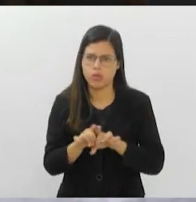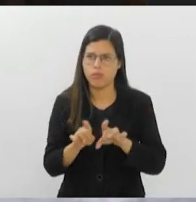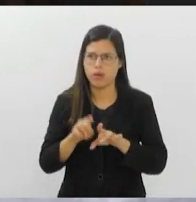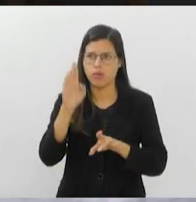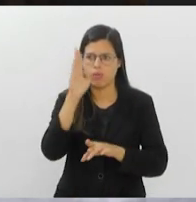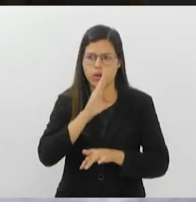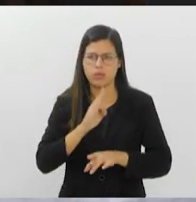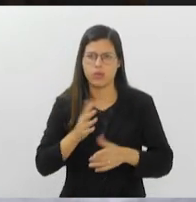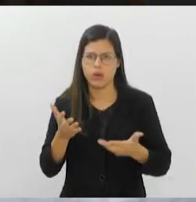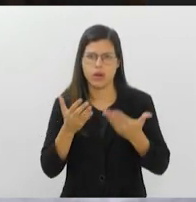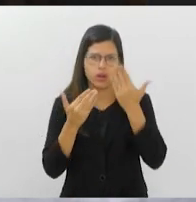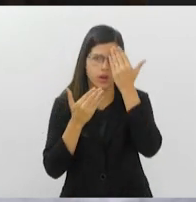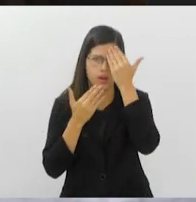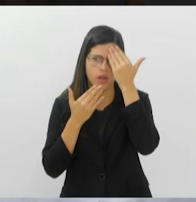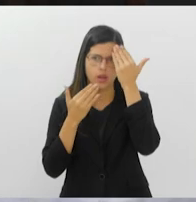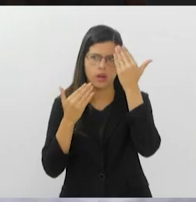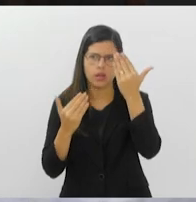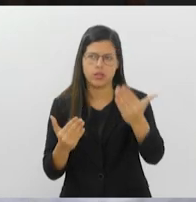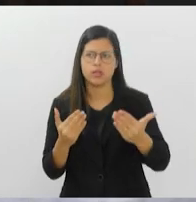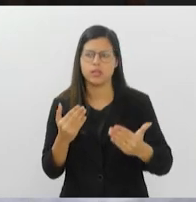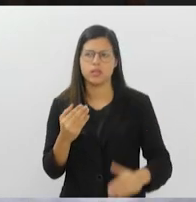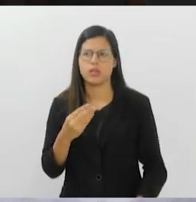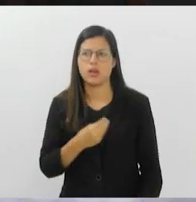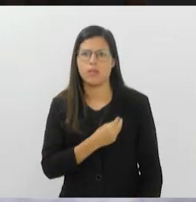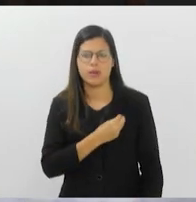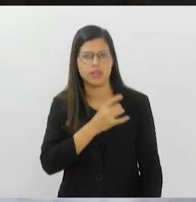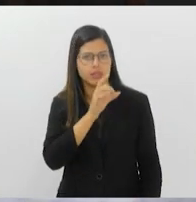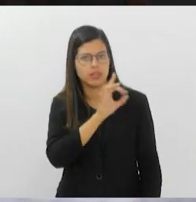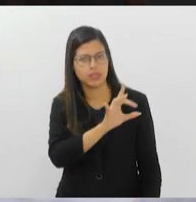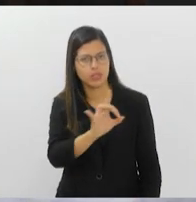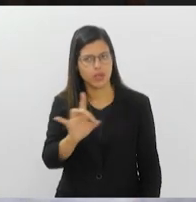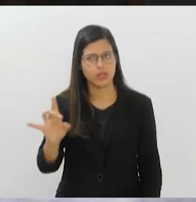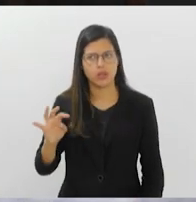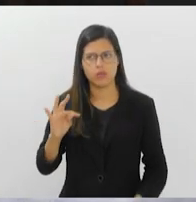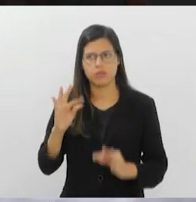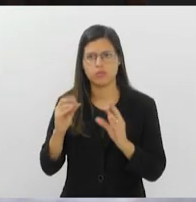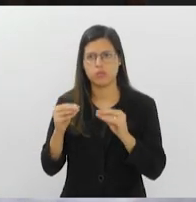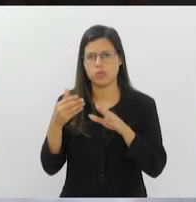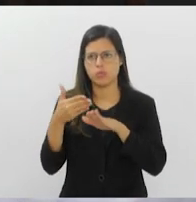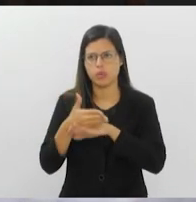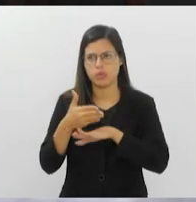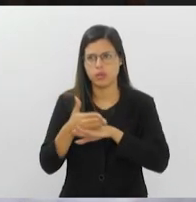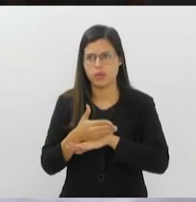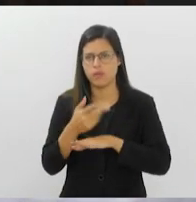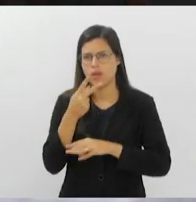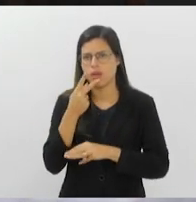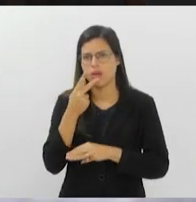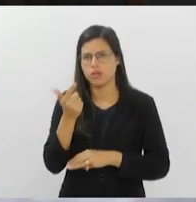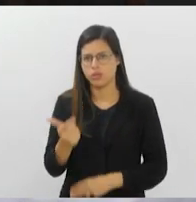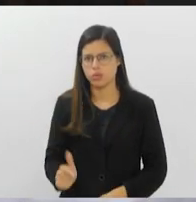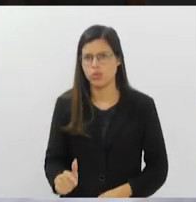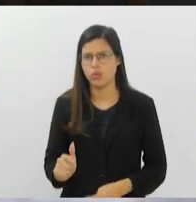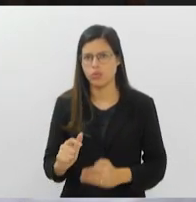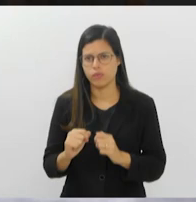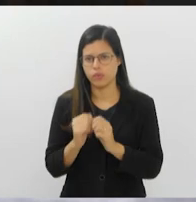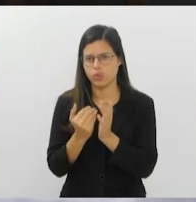queria agradecer a presença de cada um, cada uma, todo mundo que participou. Quero destacar mais uma vez o que eu já fiz no